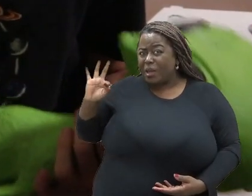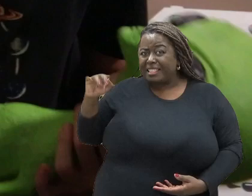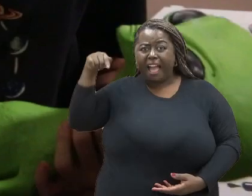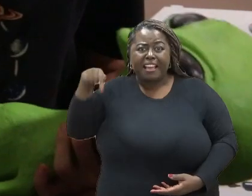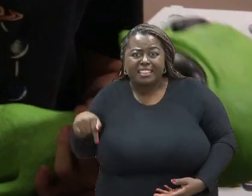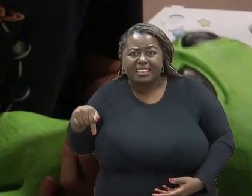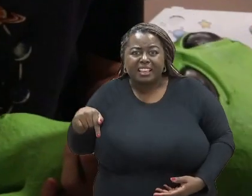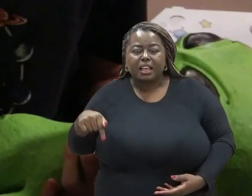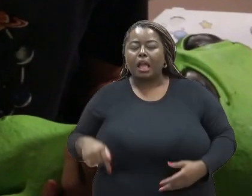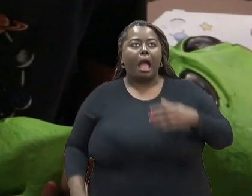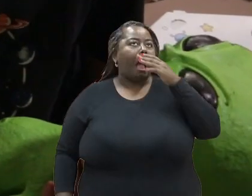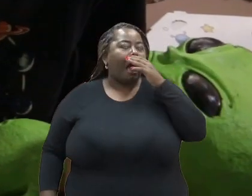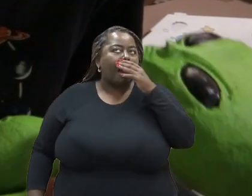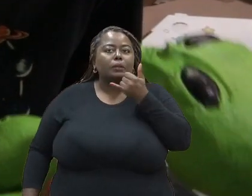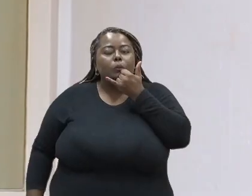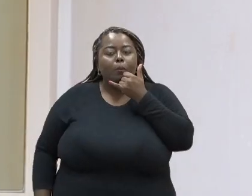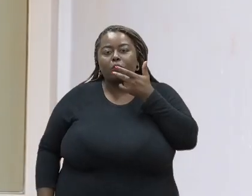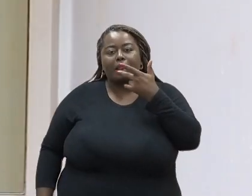Ai, eu falei alien. Vou falar de novo.